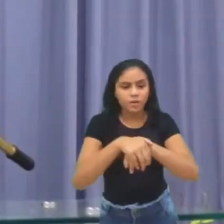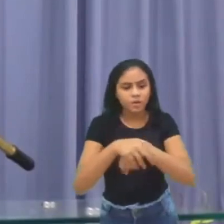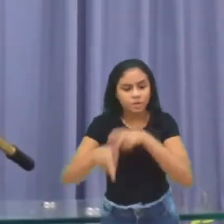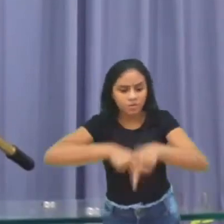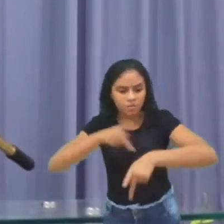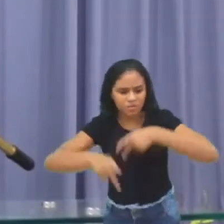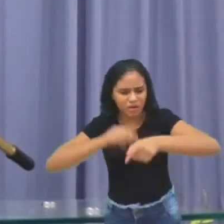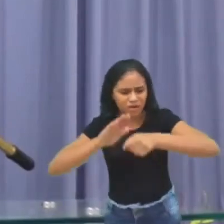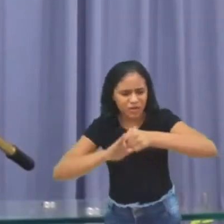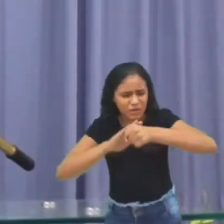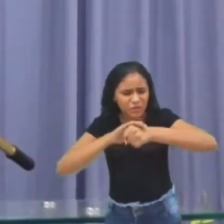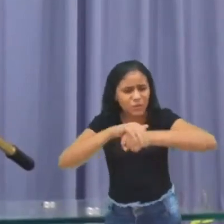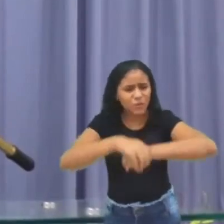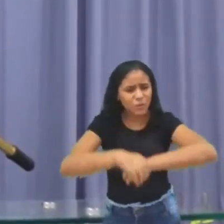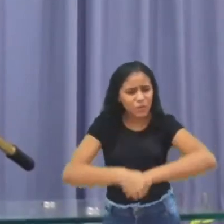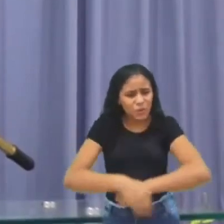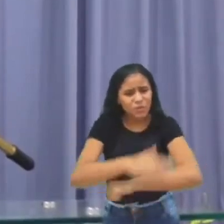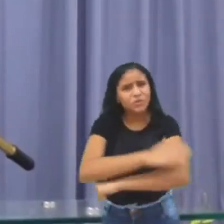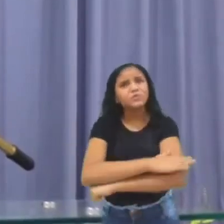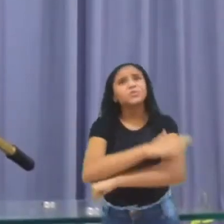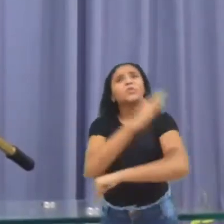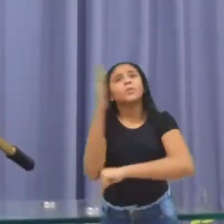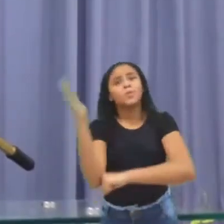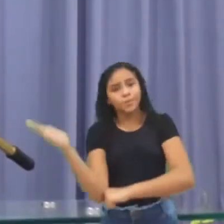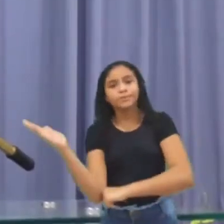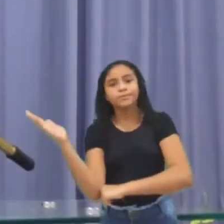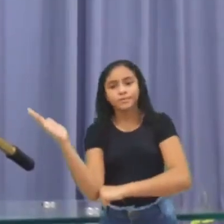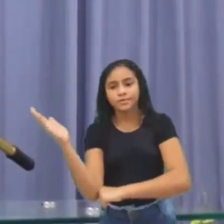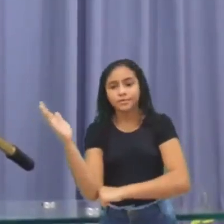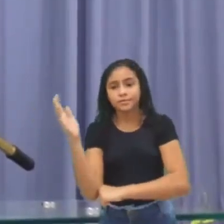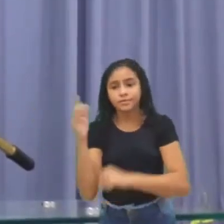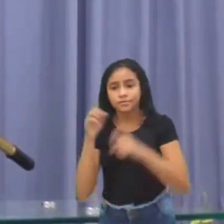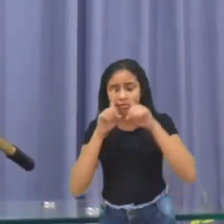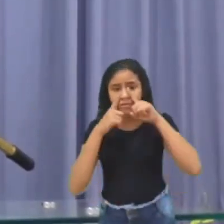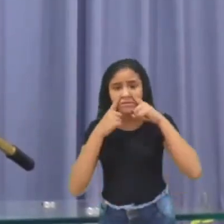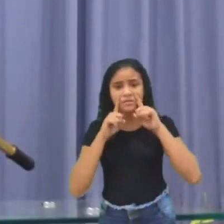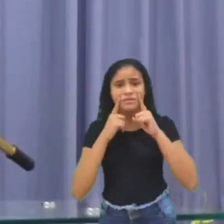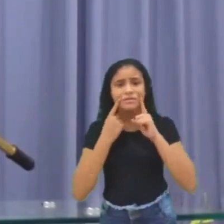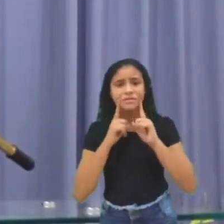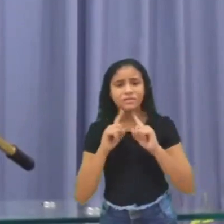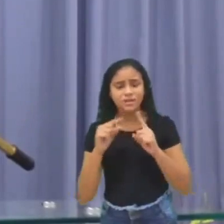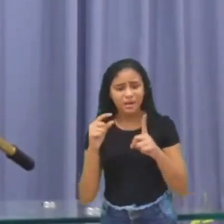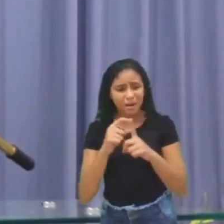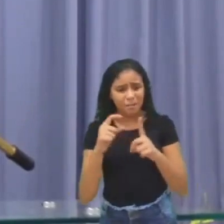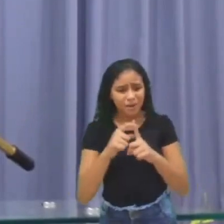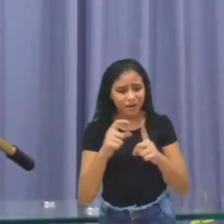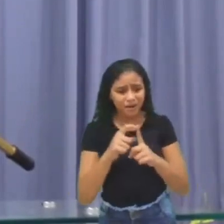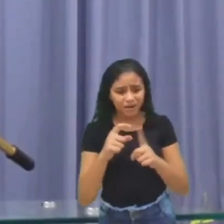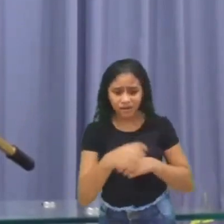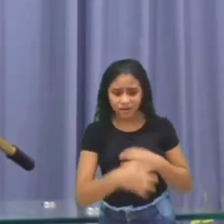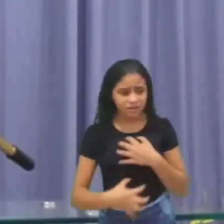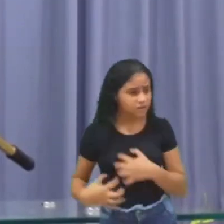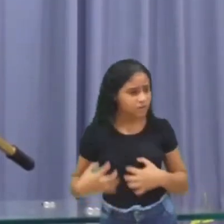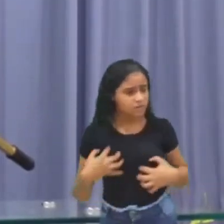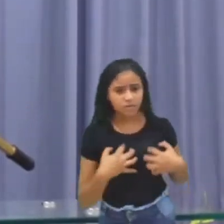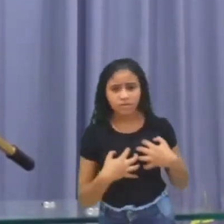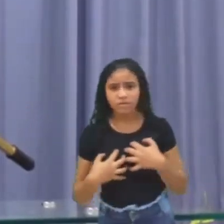chorando, com aquela palavra negativista, com aquela palavra